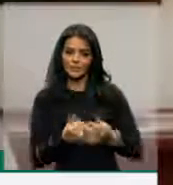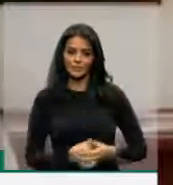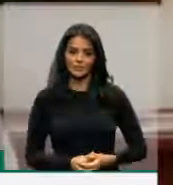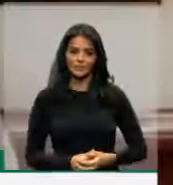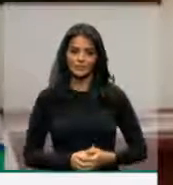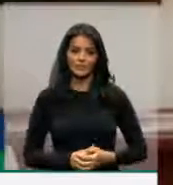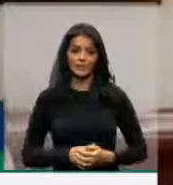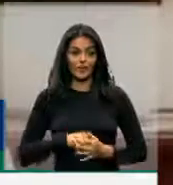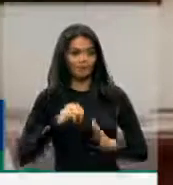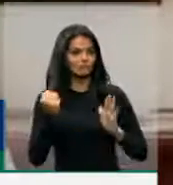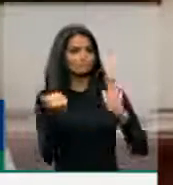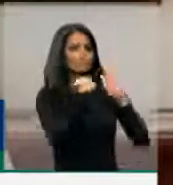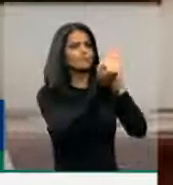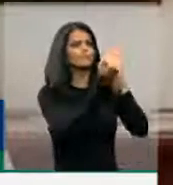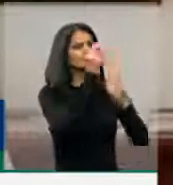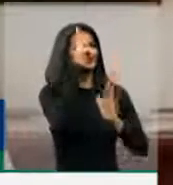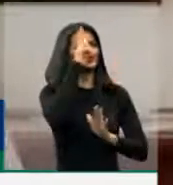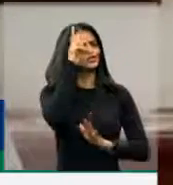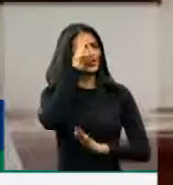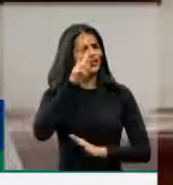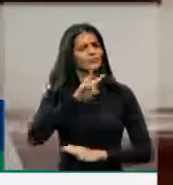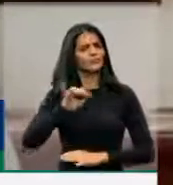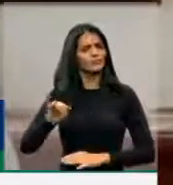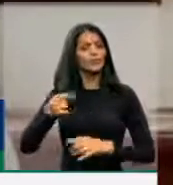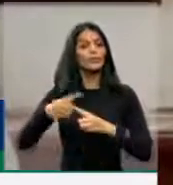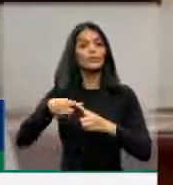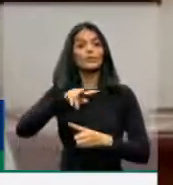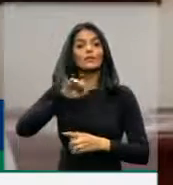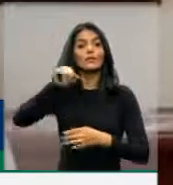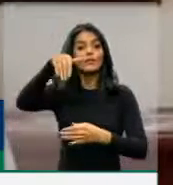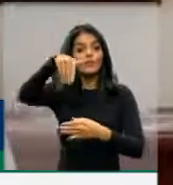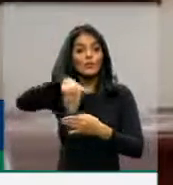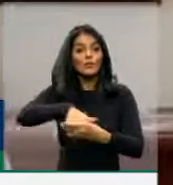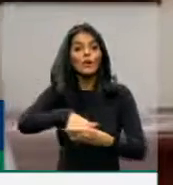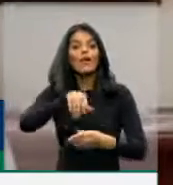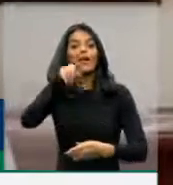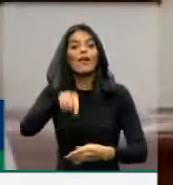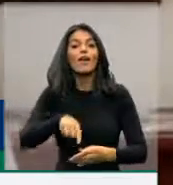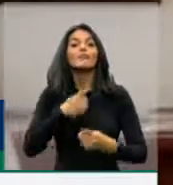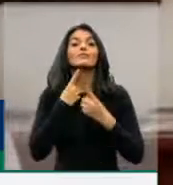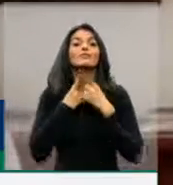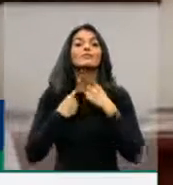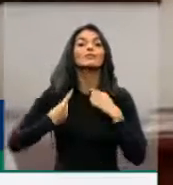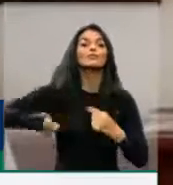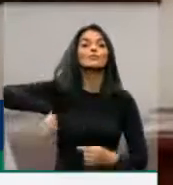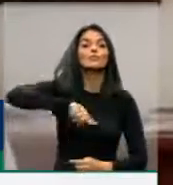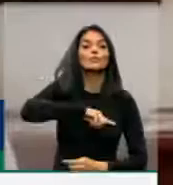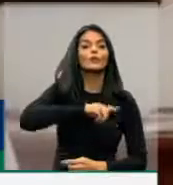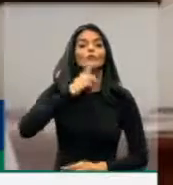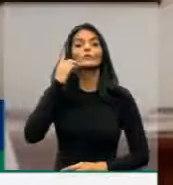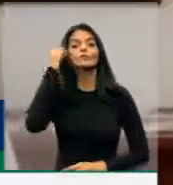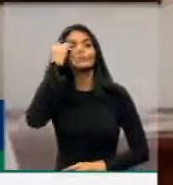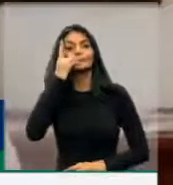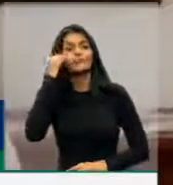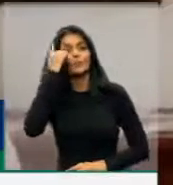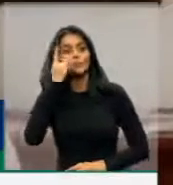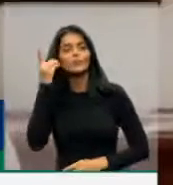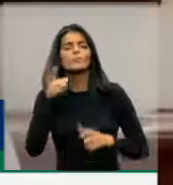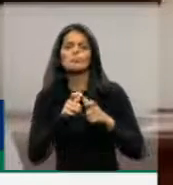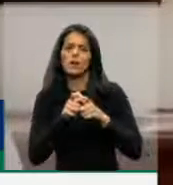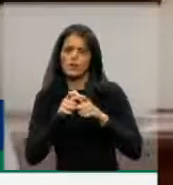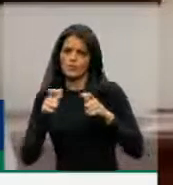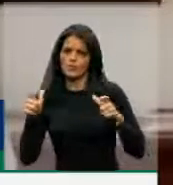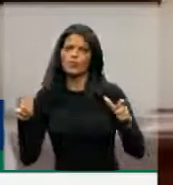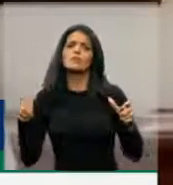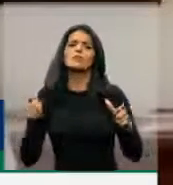nós hoje vamos vivenciar, porque será votado, é o desejo da Câmara dos Deputados, é o desejo majoritário